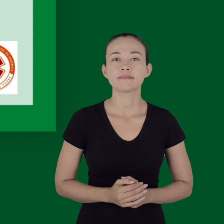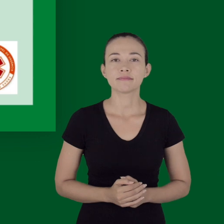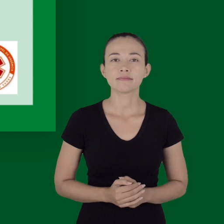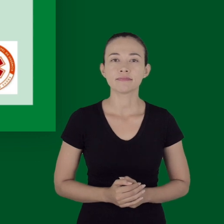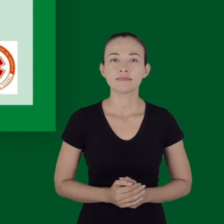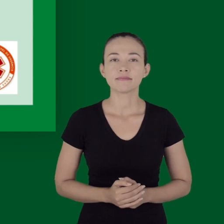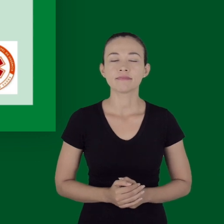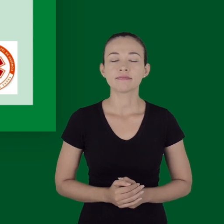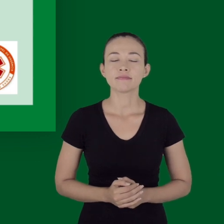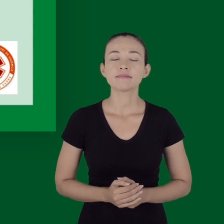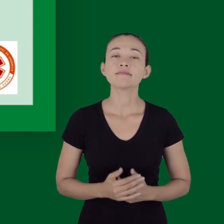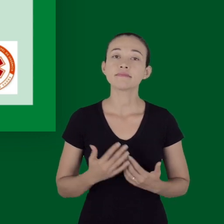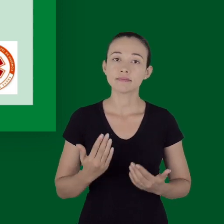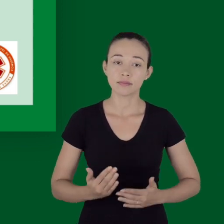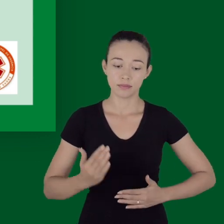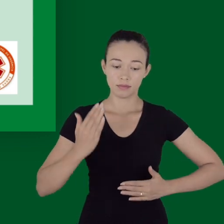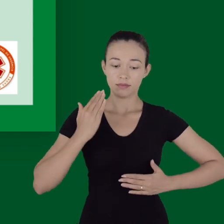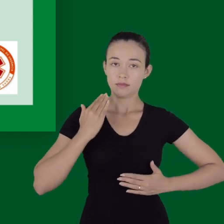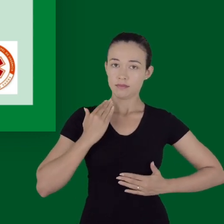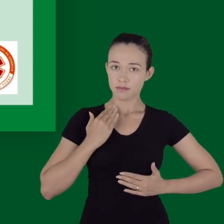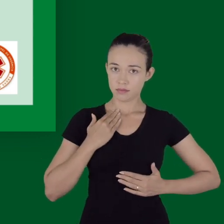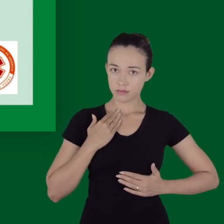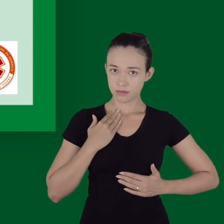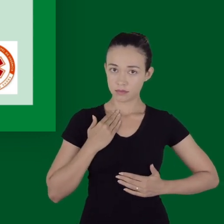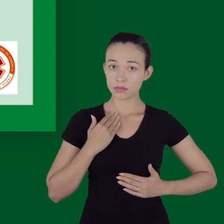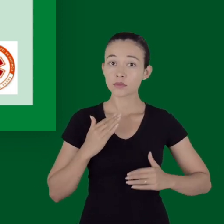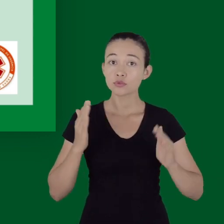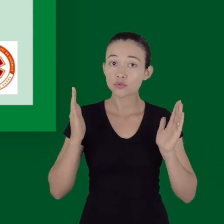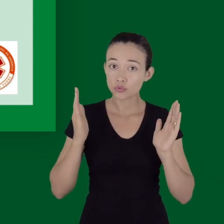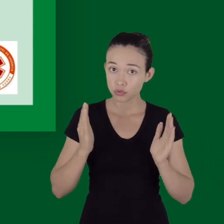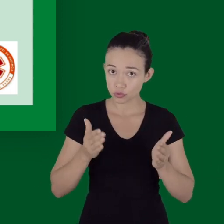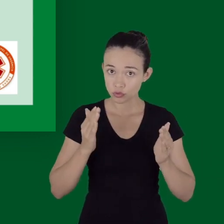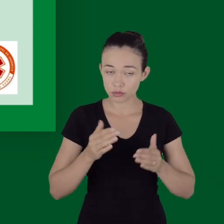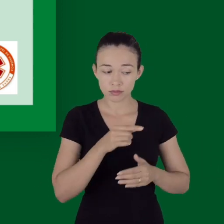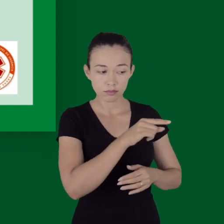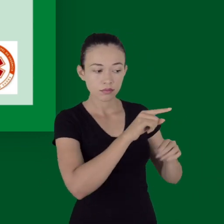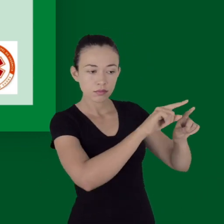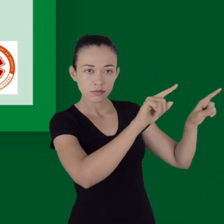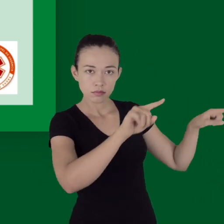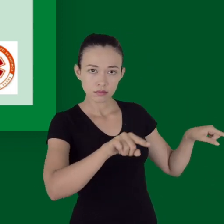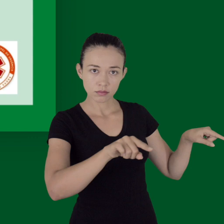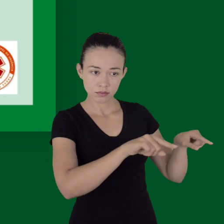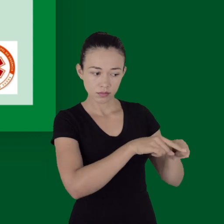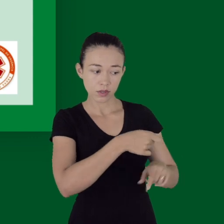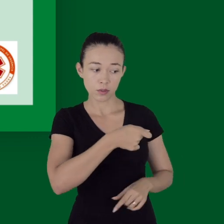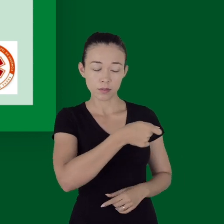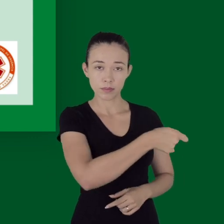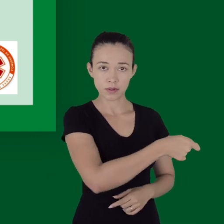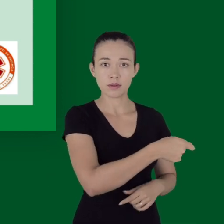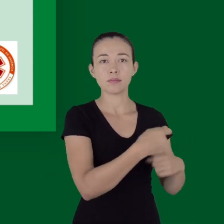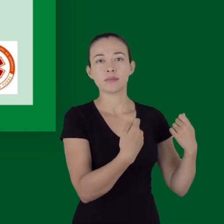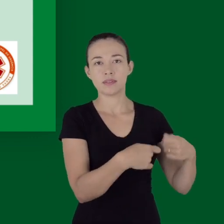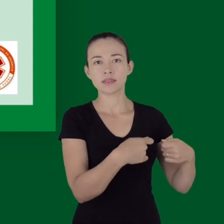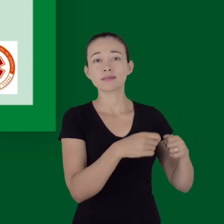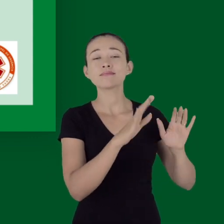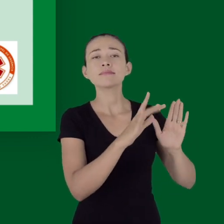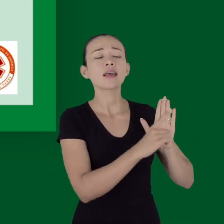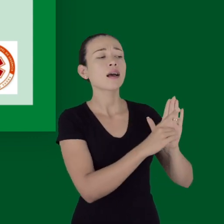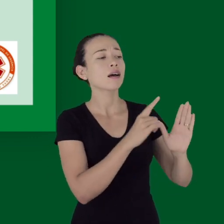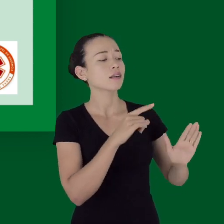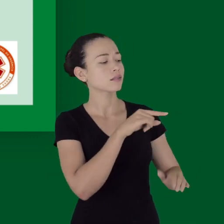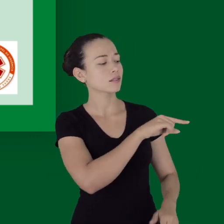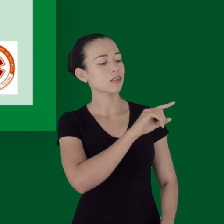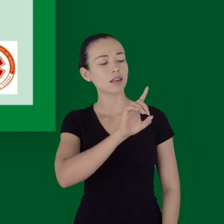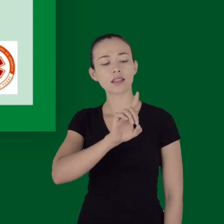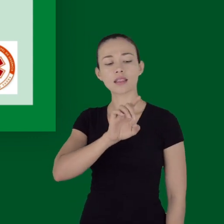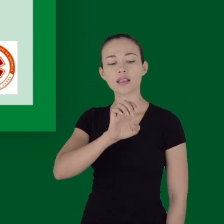média. Após colocação da pá na posição correta, ela deve ser conectada ao desfibrilador. Para a conexão da